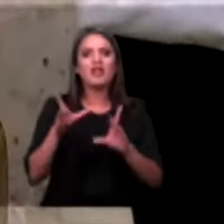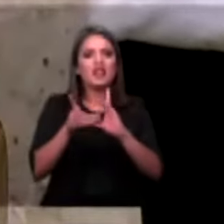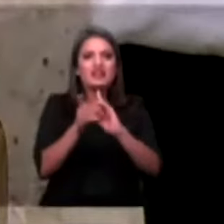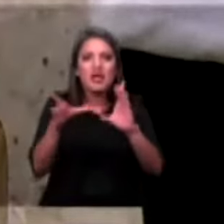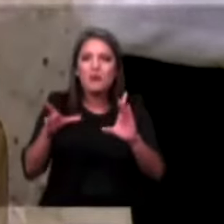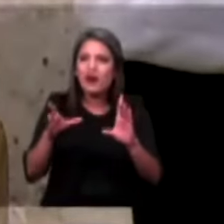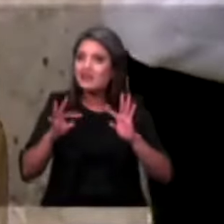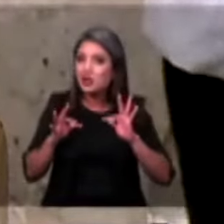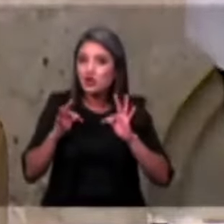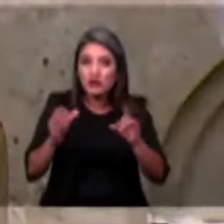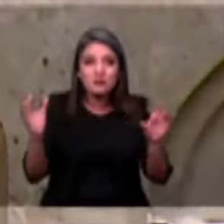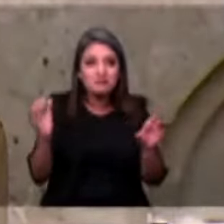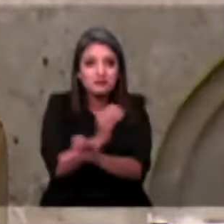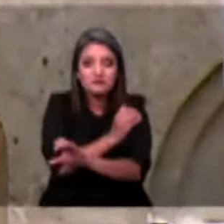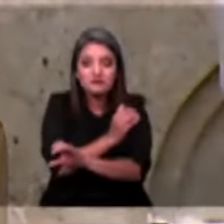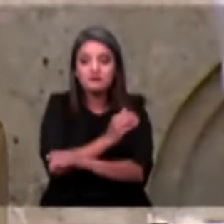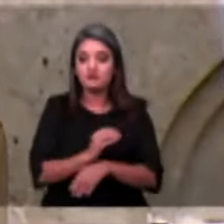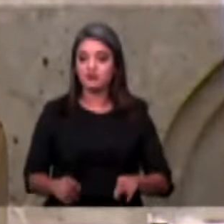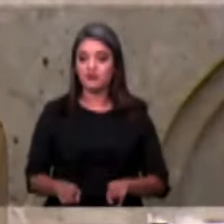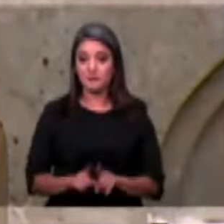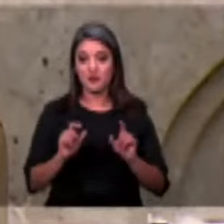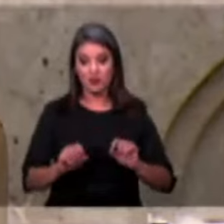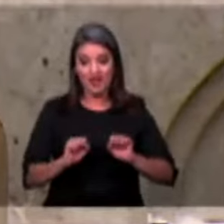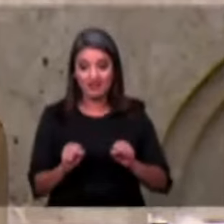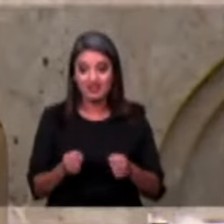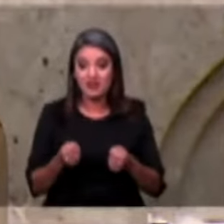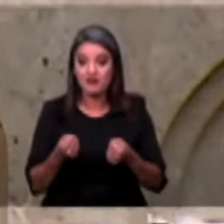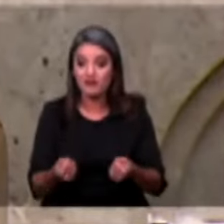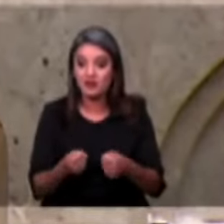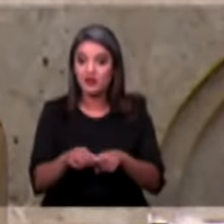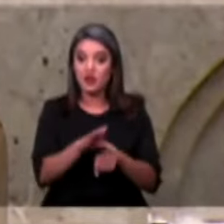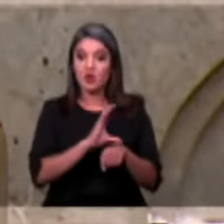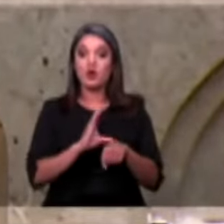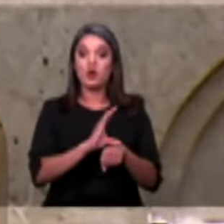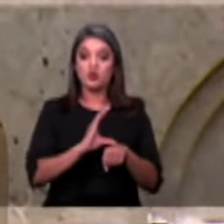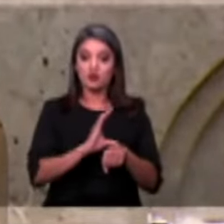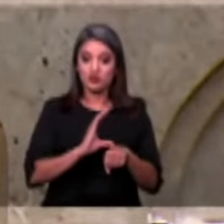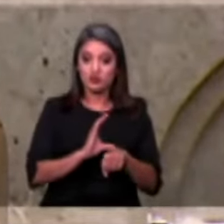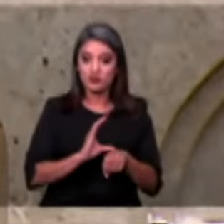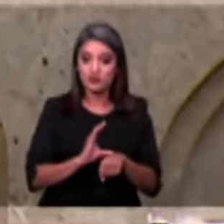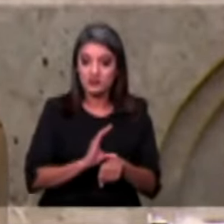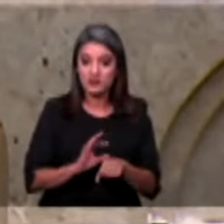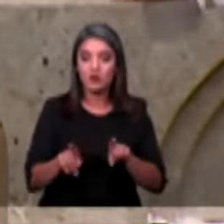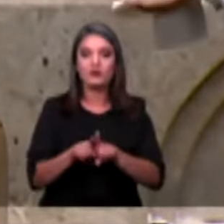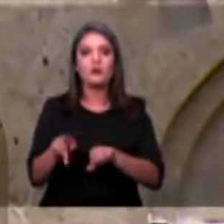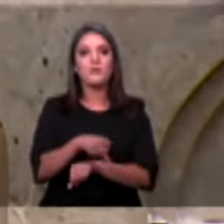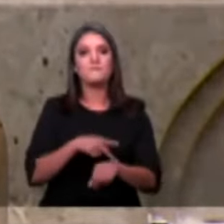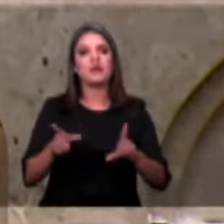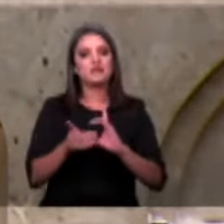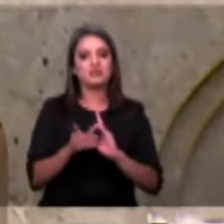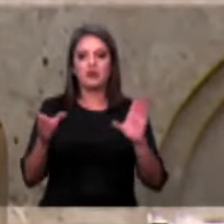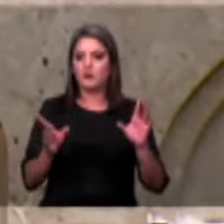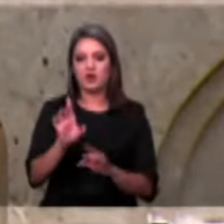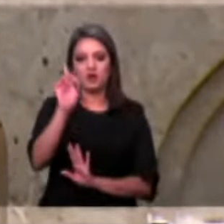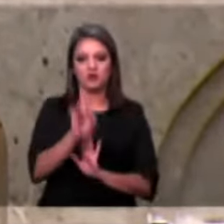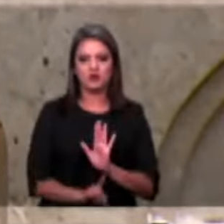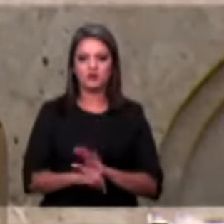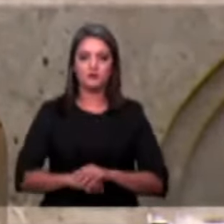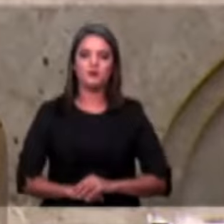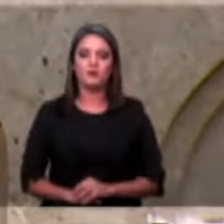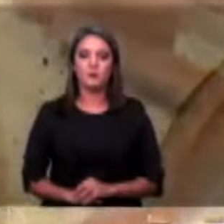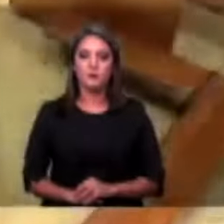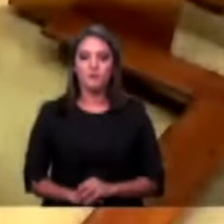democrático. Ou, mais simplesmente, a defesa da Constituição e do Estado Democrático de Direito.